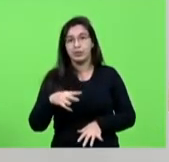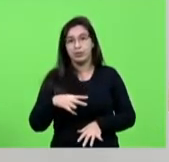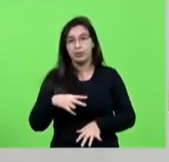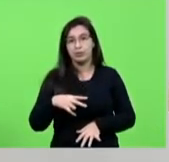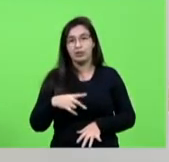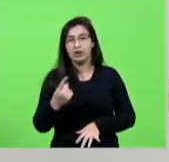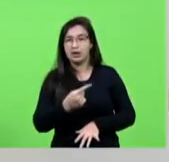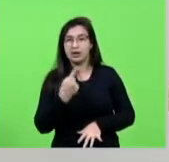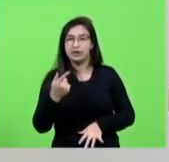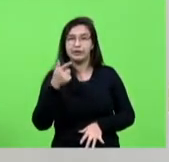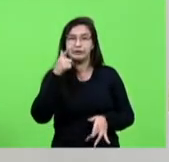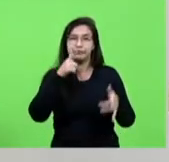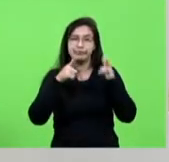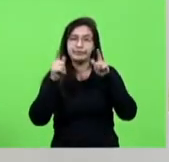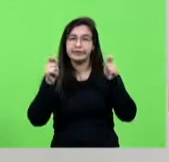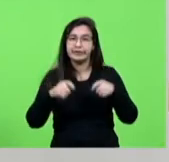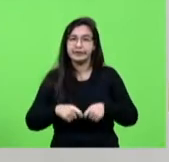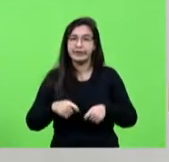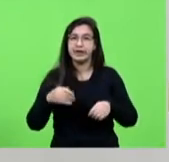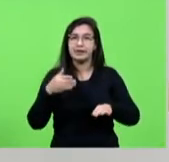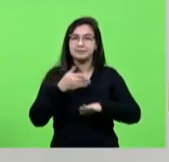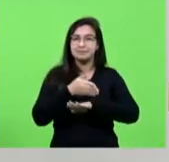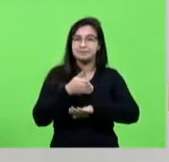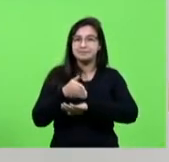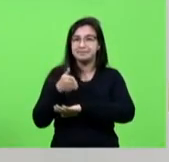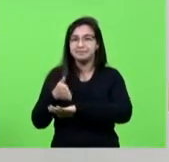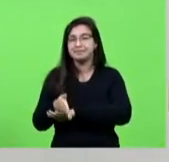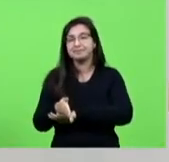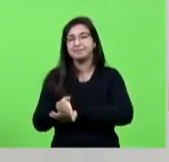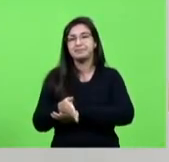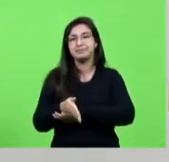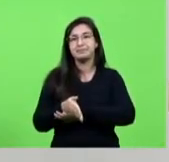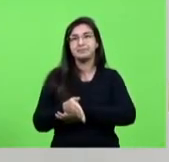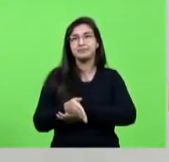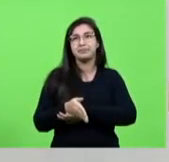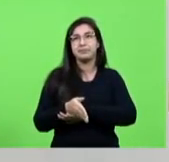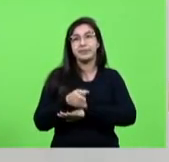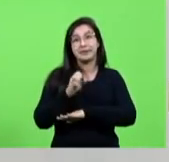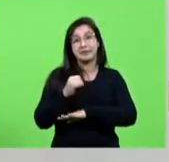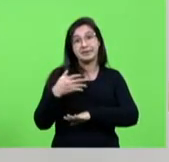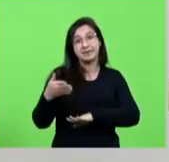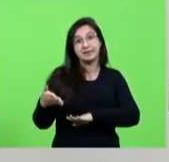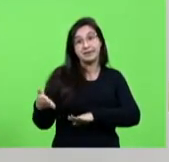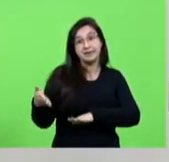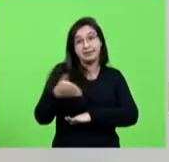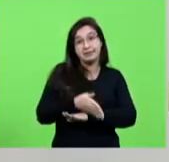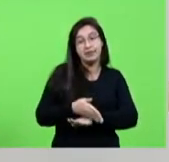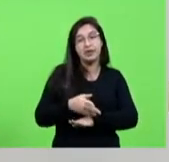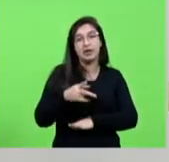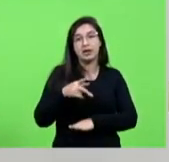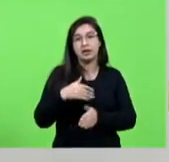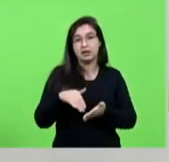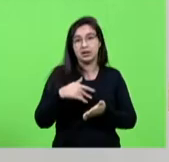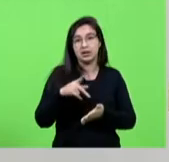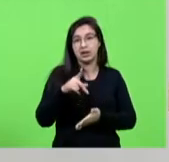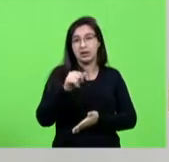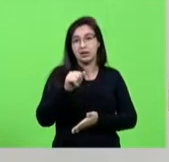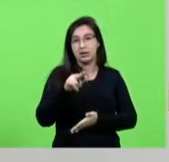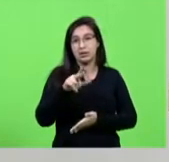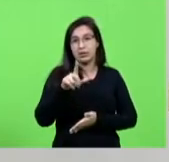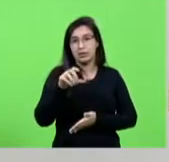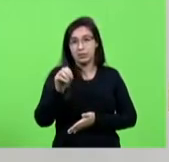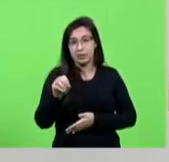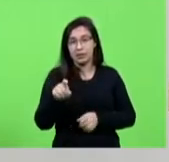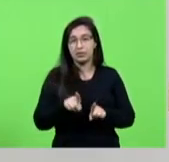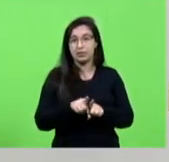gente vai contar com a presença ali, desde que venha, né, do secretário Paulo Eli, do secretário André